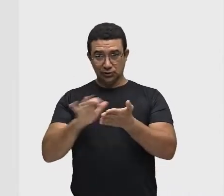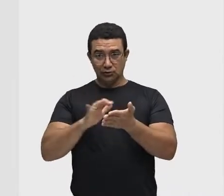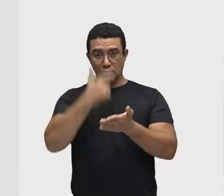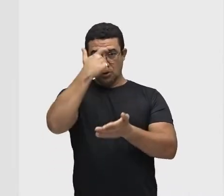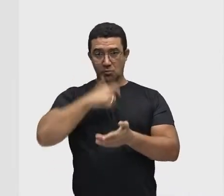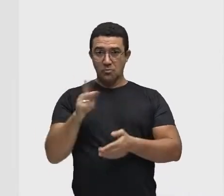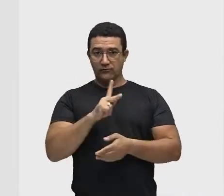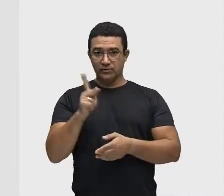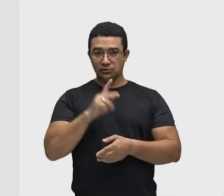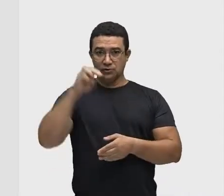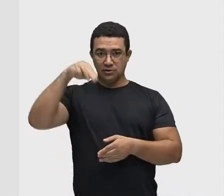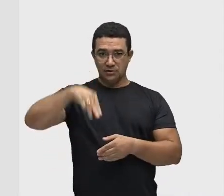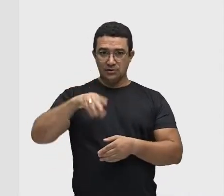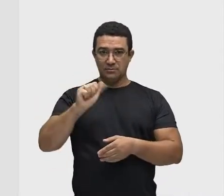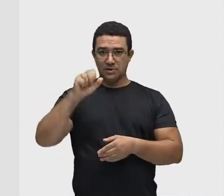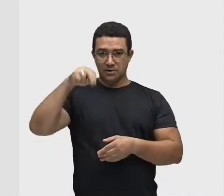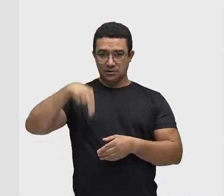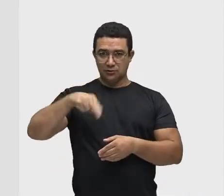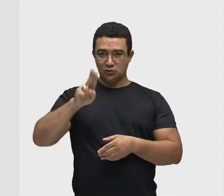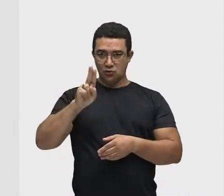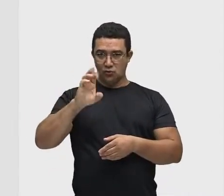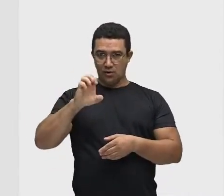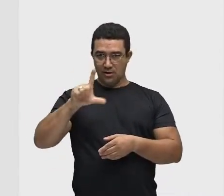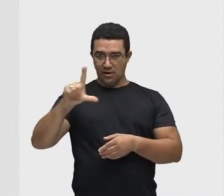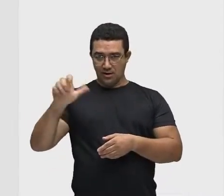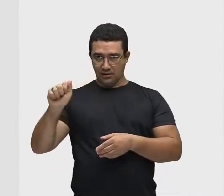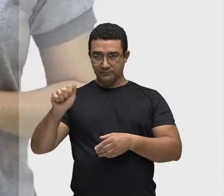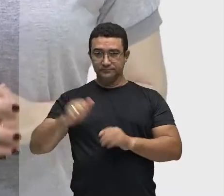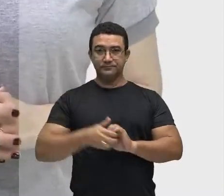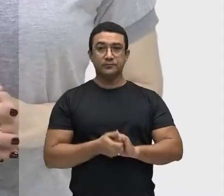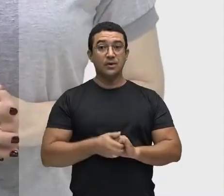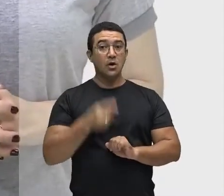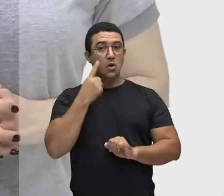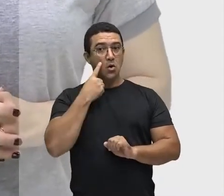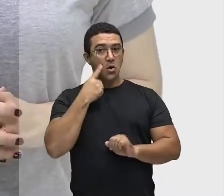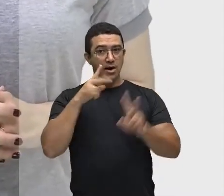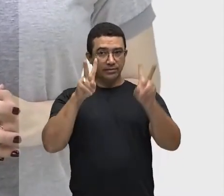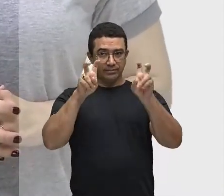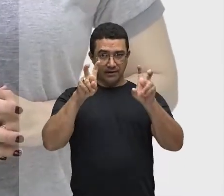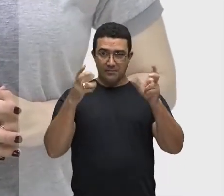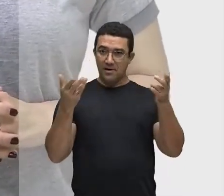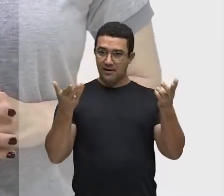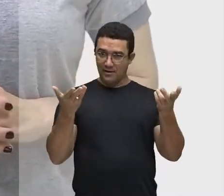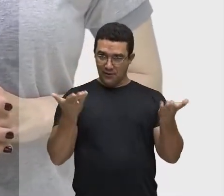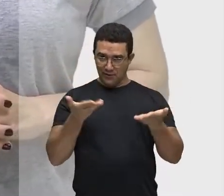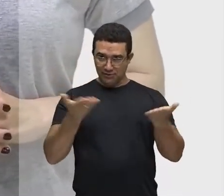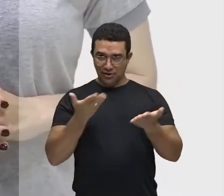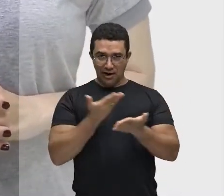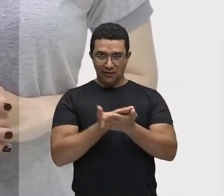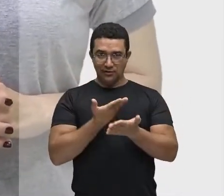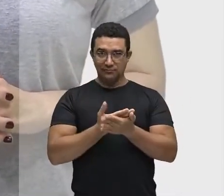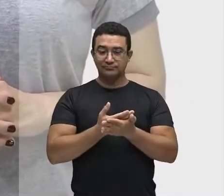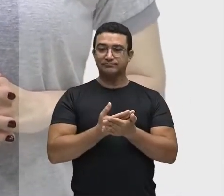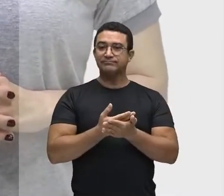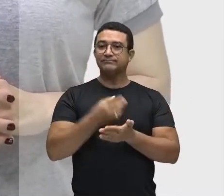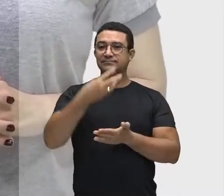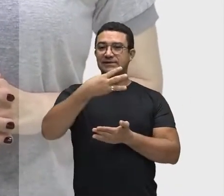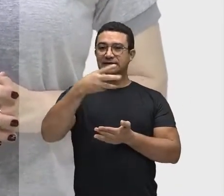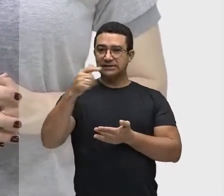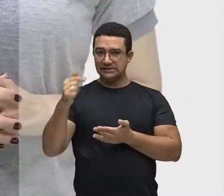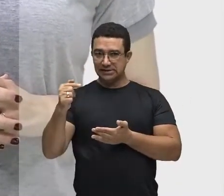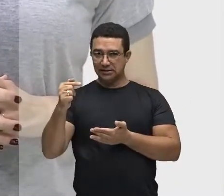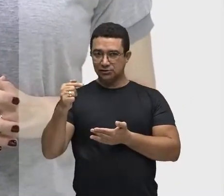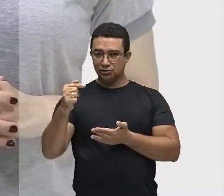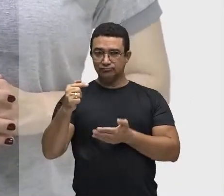aqui para mais uma aula de ciências. Vamos ver qual vai ser o tema da nossa aula de hoje? Então, a nossa aula 37 tem por título